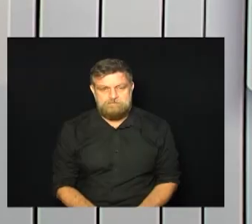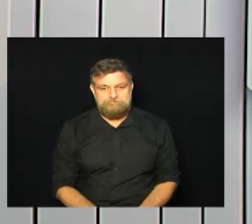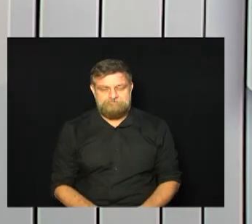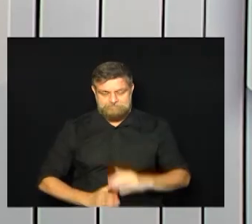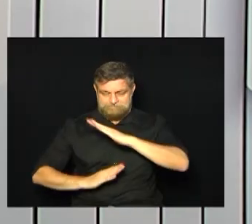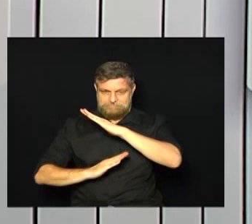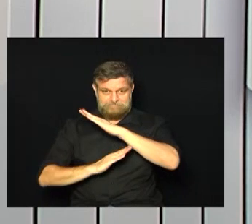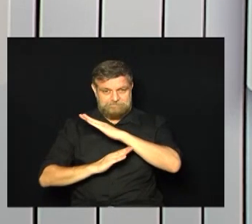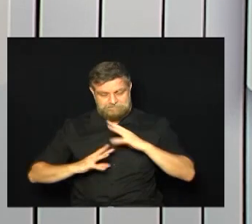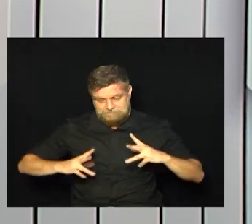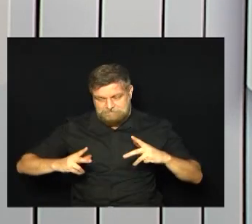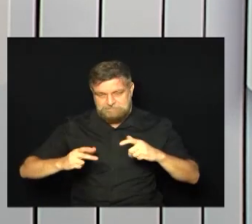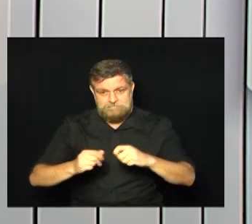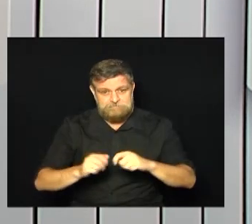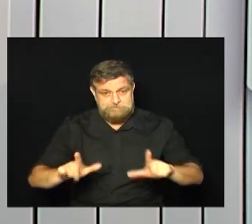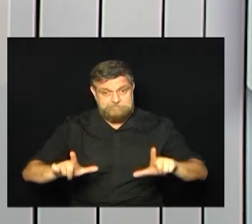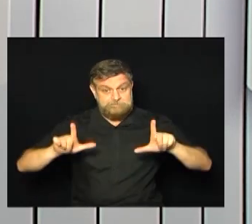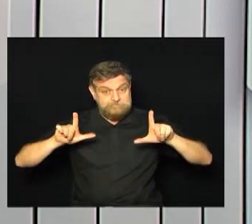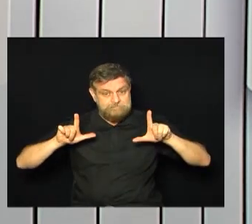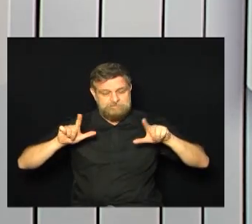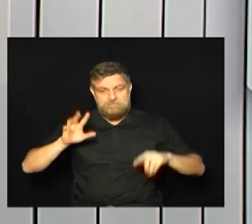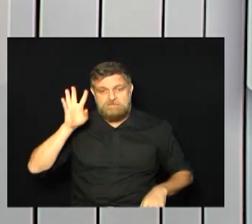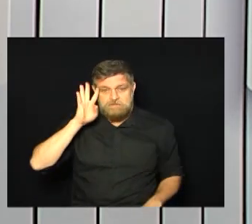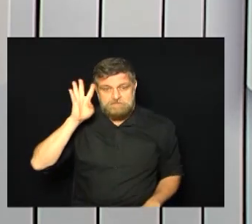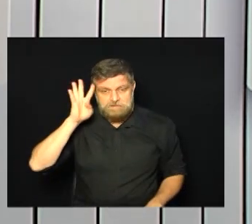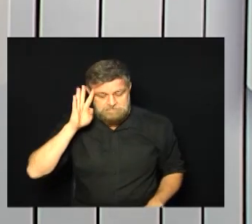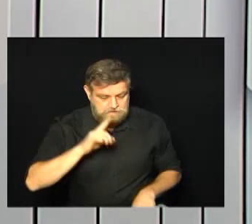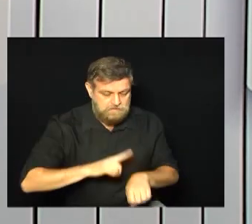Câmara Total de volta ao vivo nesta quarta-feira,